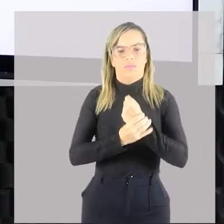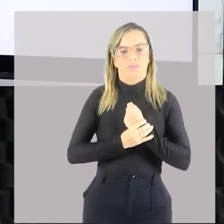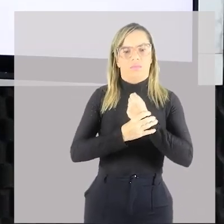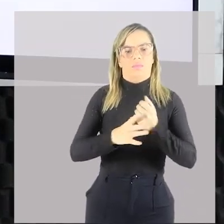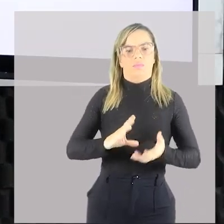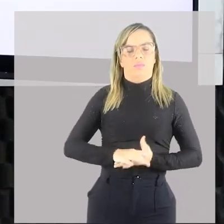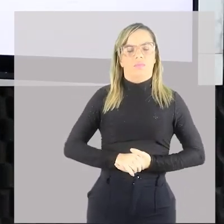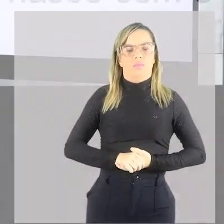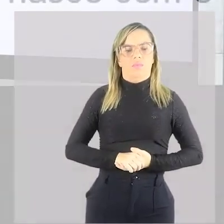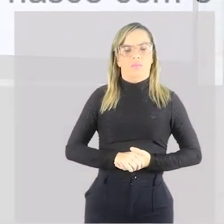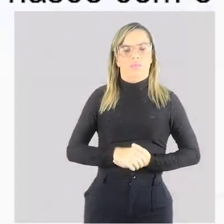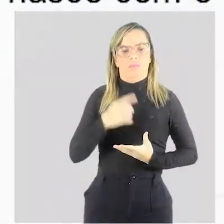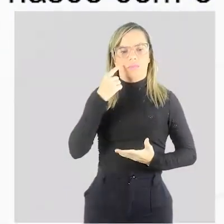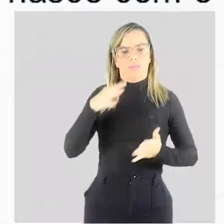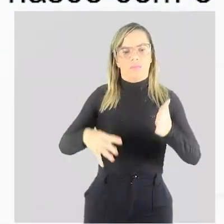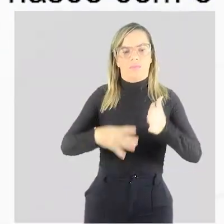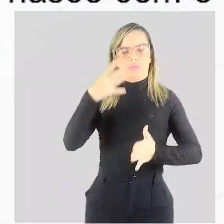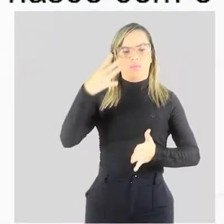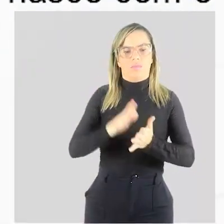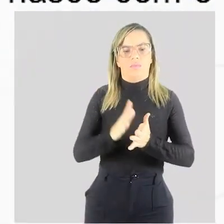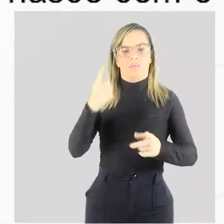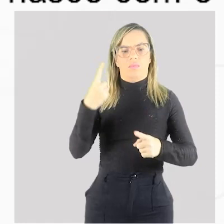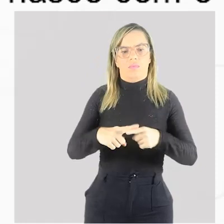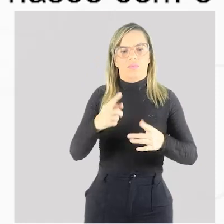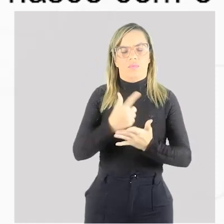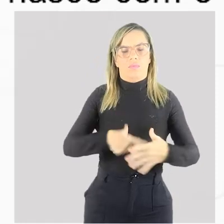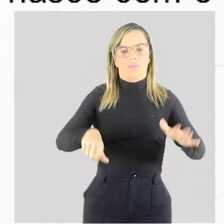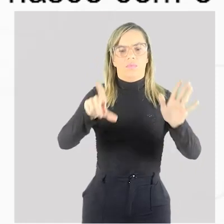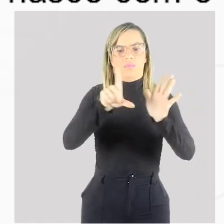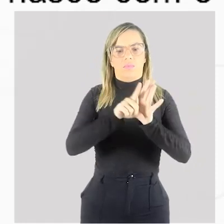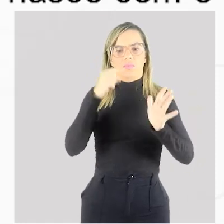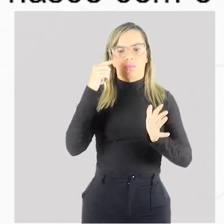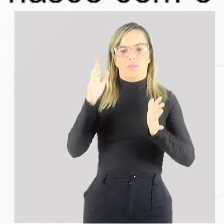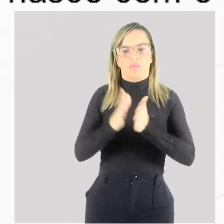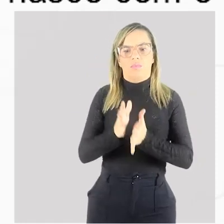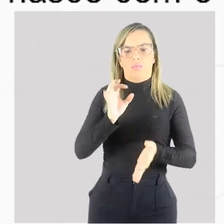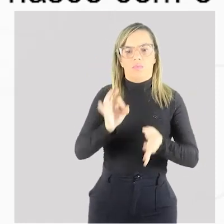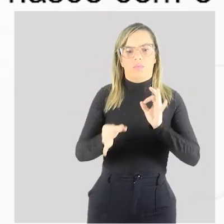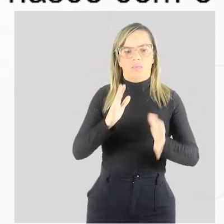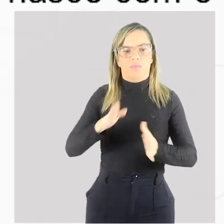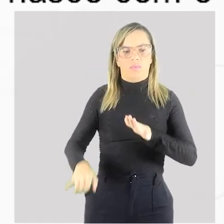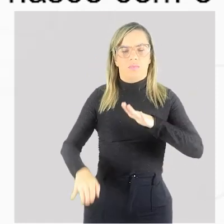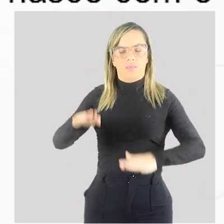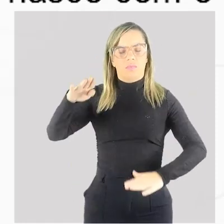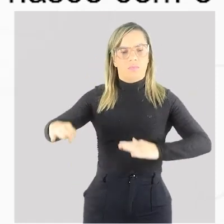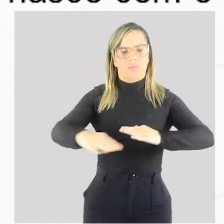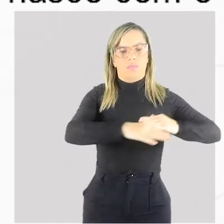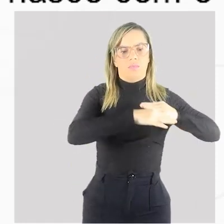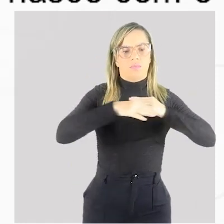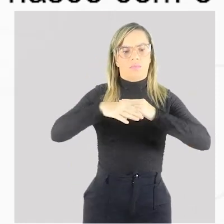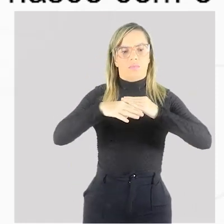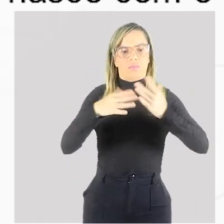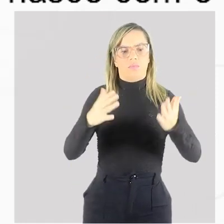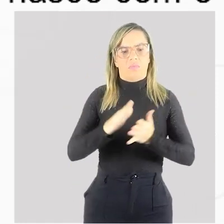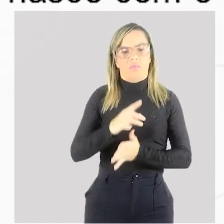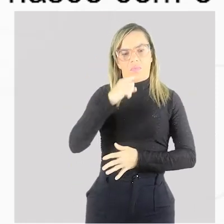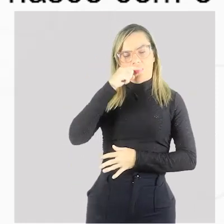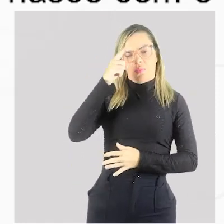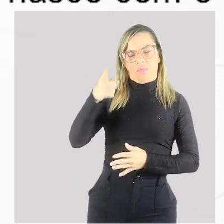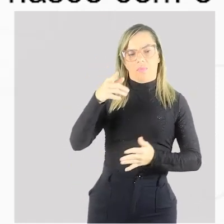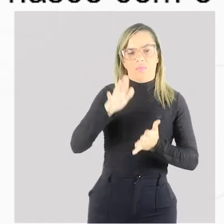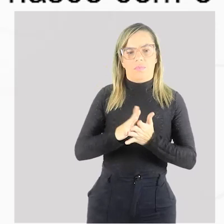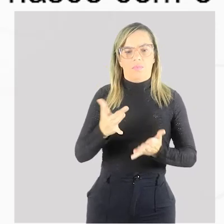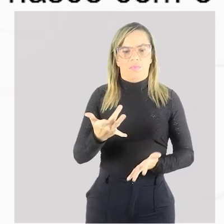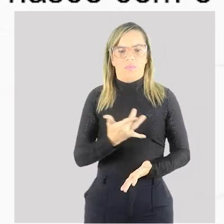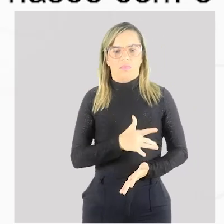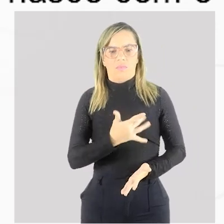tá? Quarta, porque as leis da natureza, como a justiça, a equidade, a modéstia, a piedade, ou, em